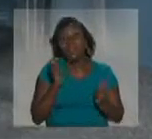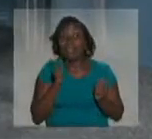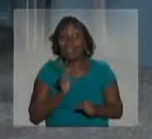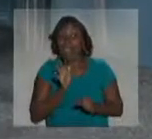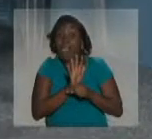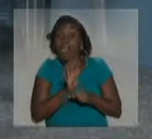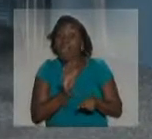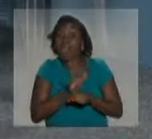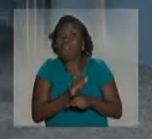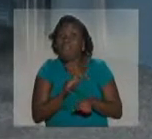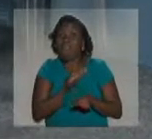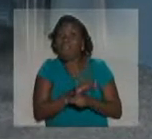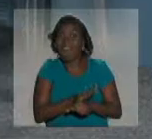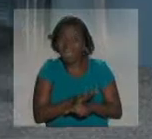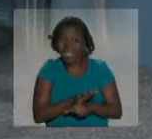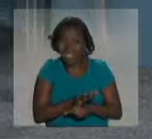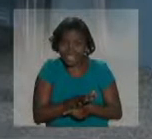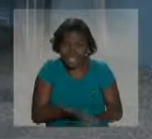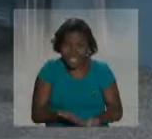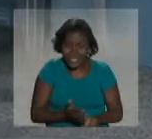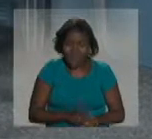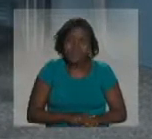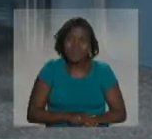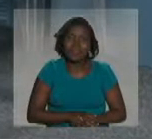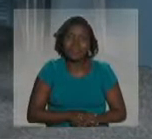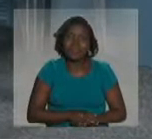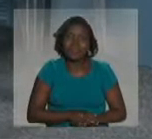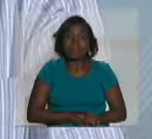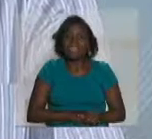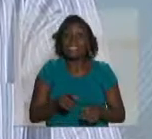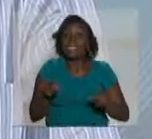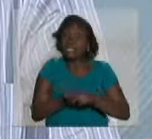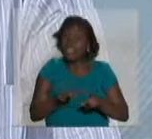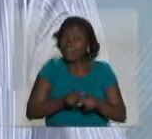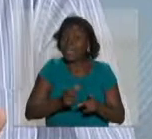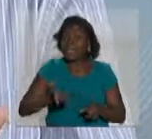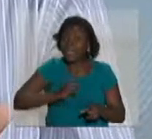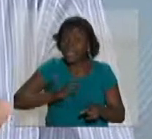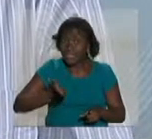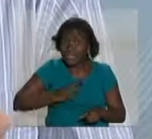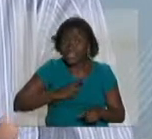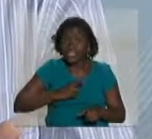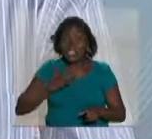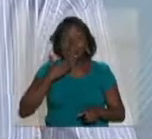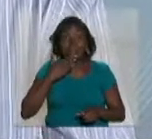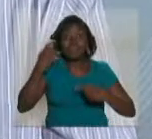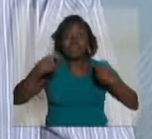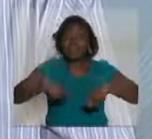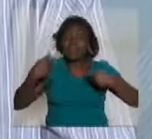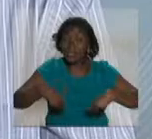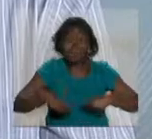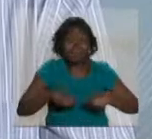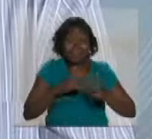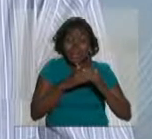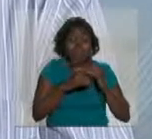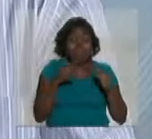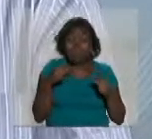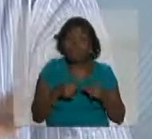sim. Pode chamar, que a gente chama de linhas alimentadoras. E também existem demandas onde o metrô não se